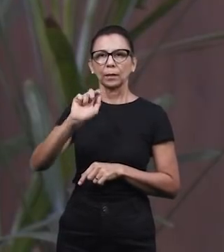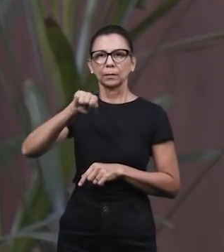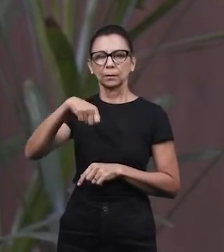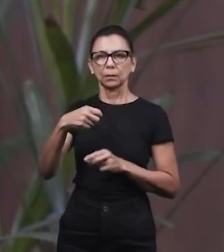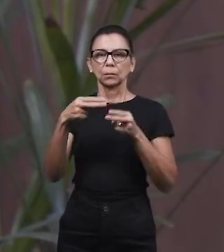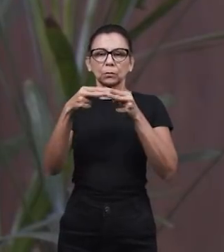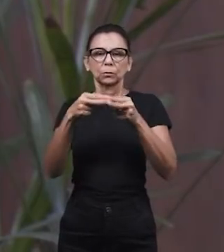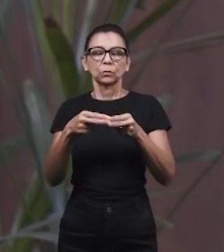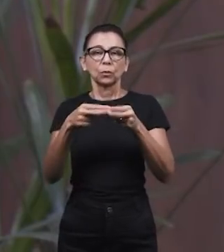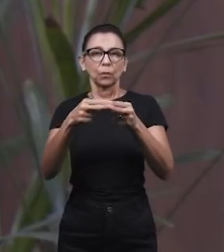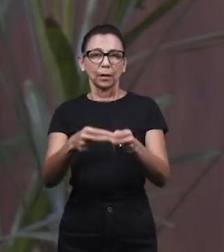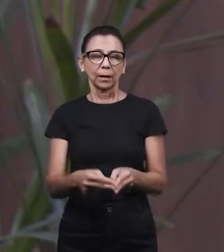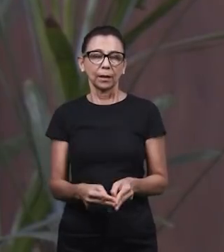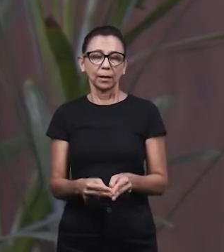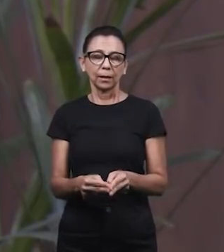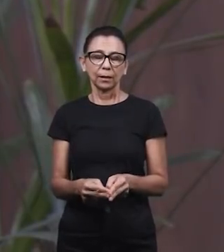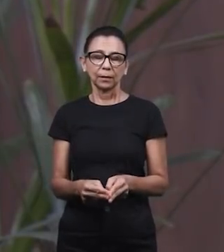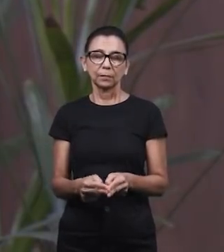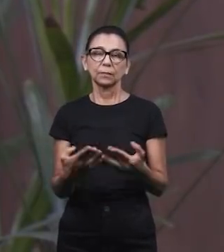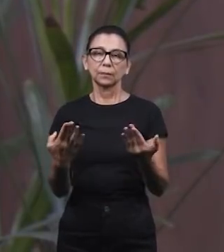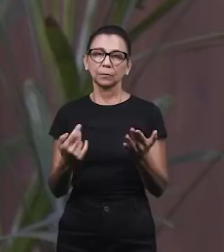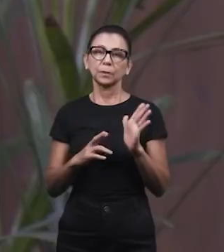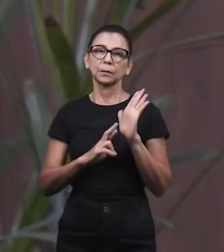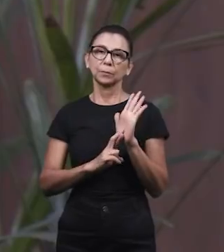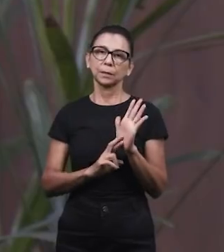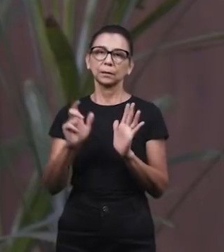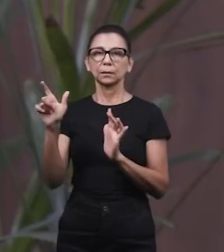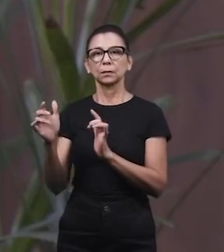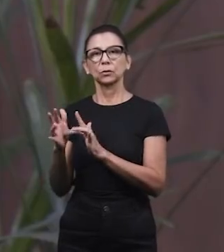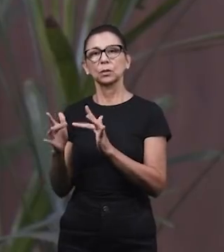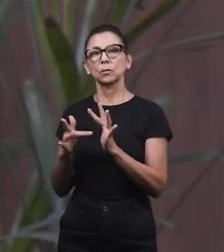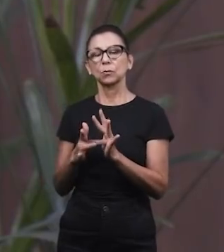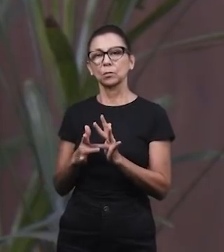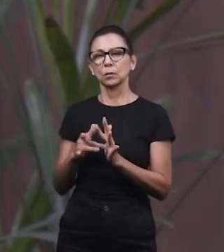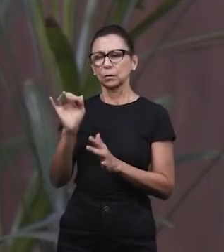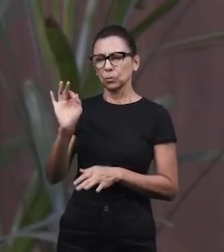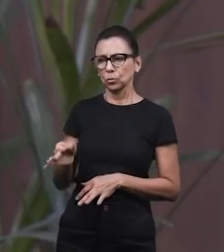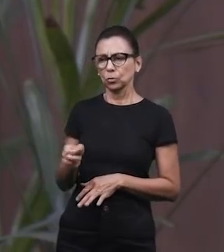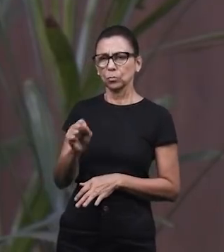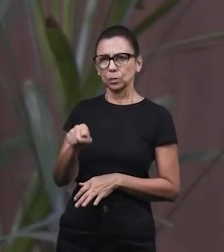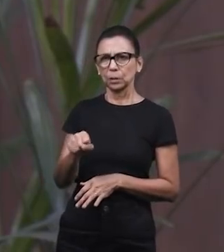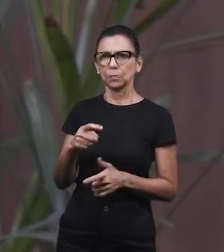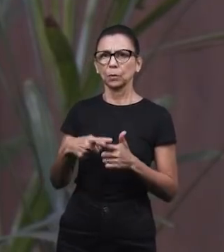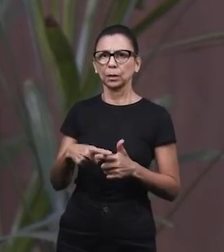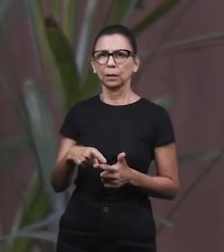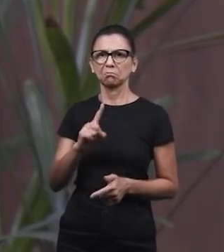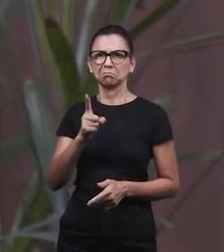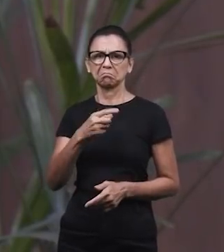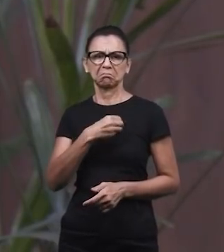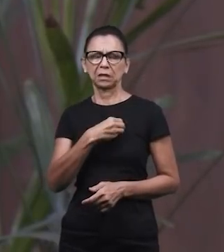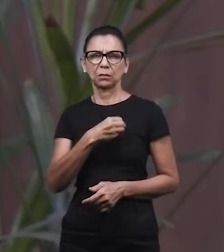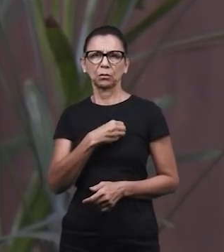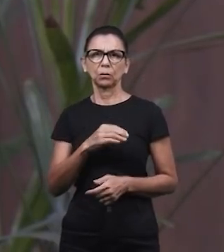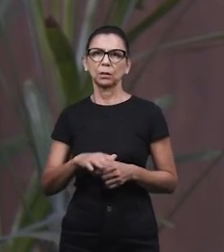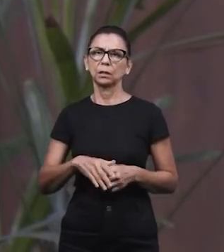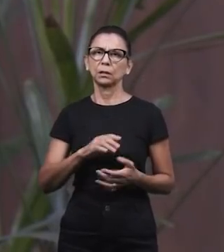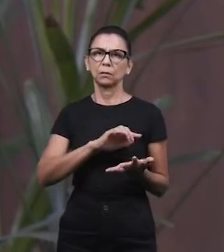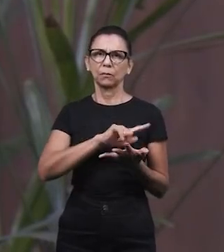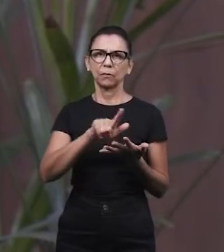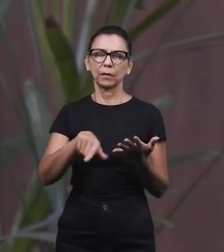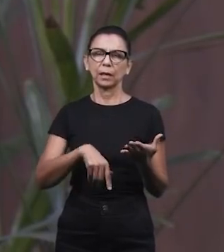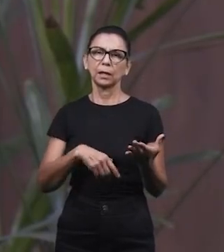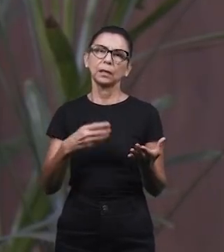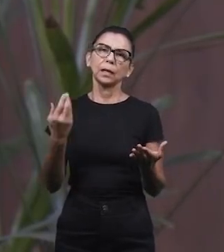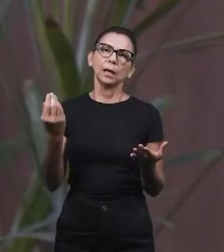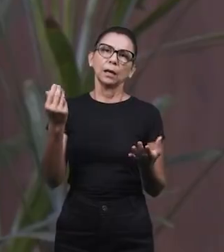na pessoa de Jesus como homem. Jesus foi justo? Foi. Por quê? Porque não cometeu pecado. Aí você vai ver outros, Abraão, Isaac,